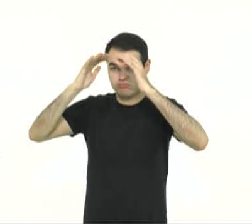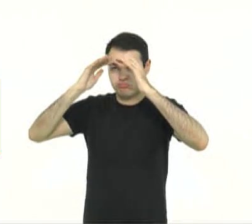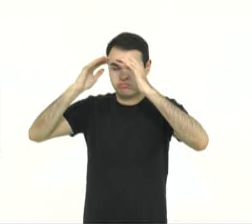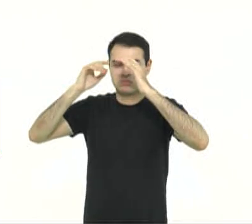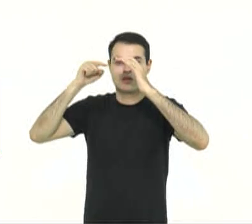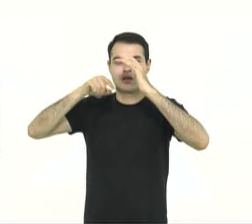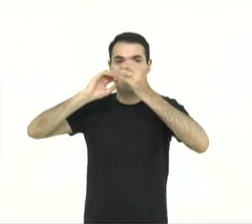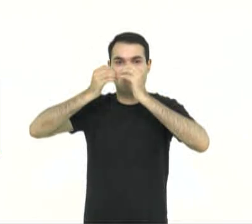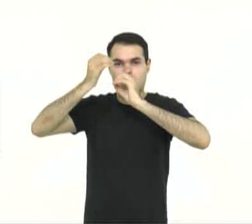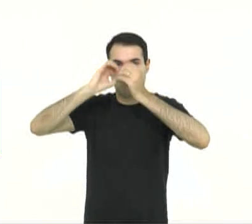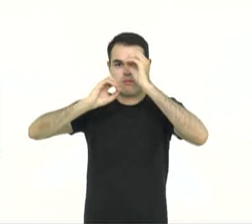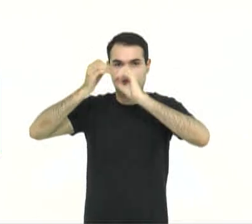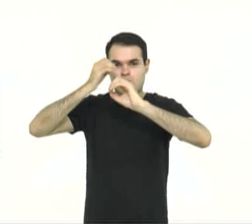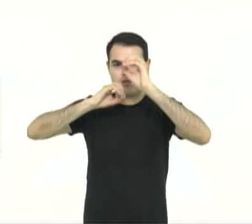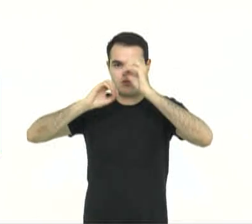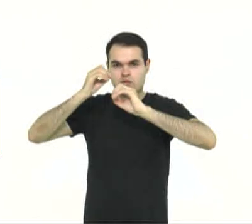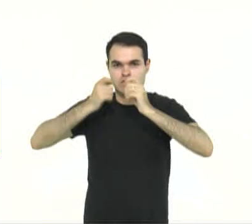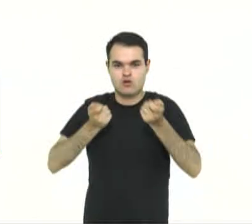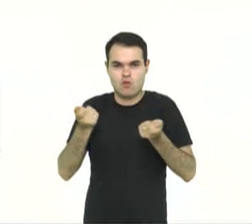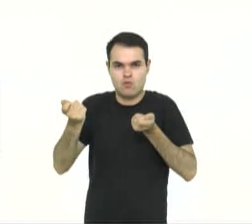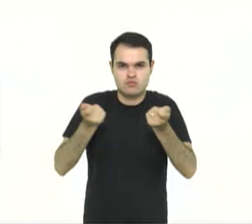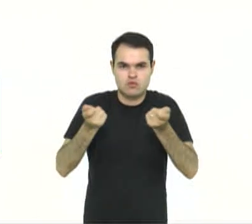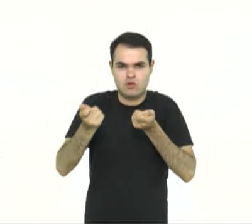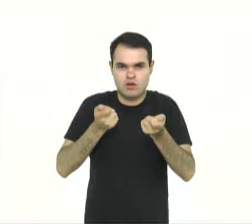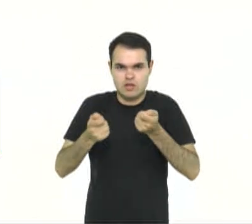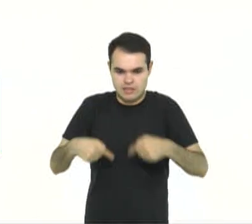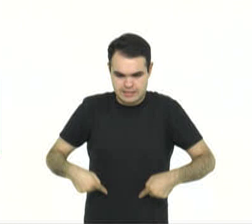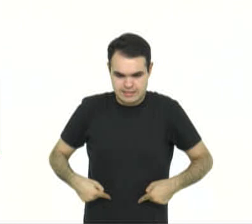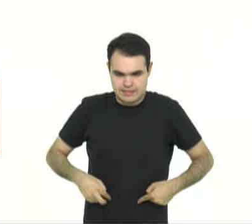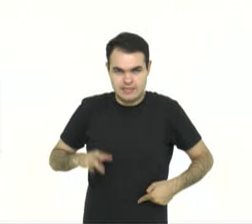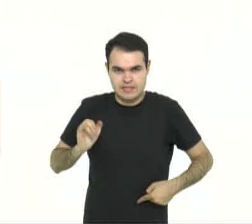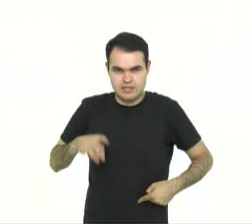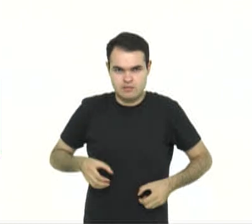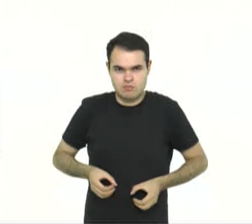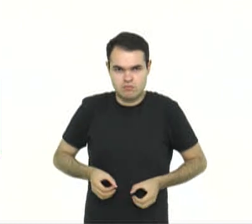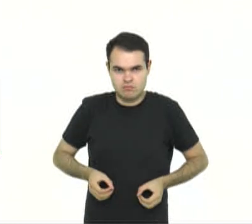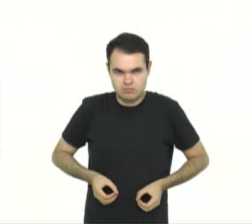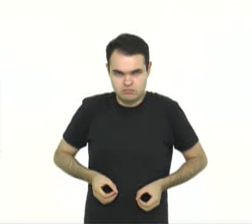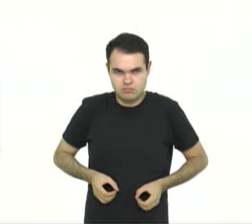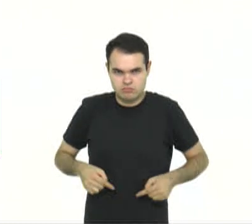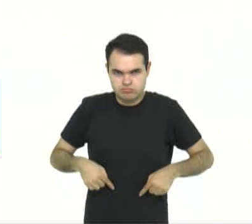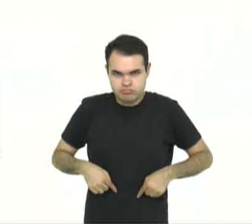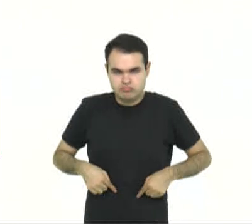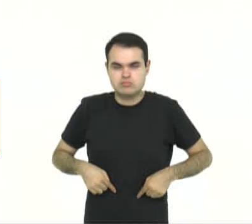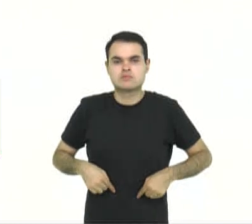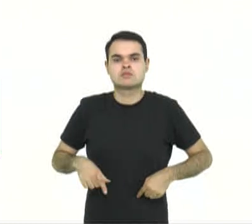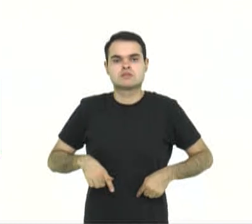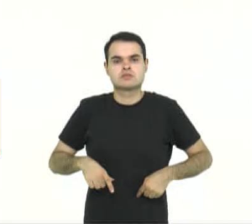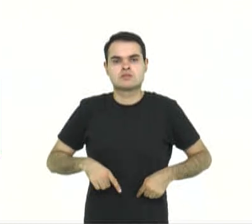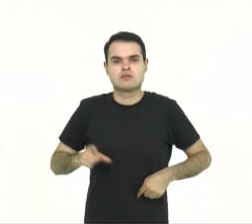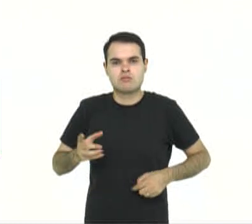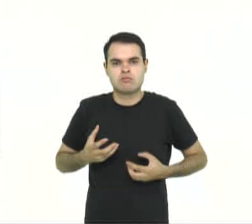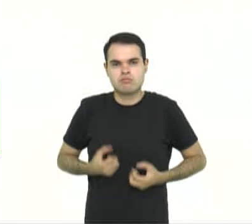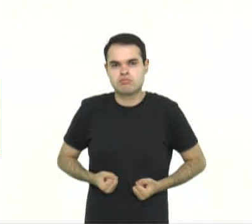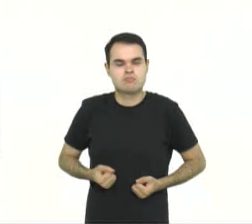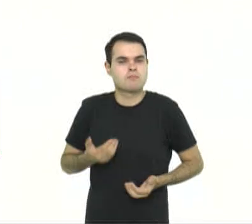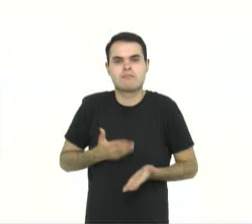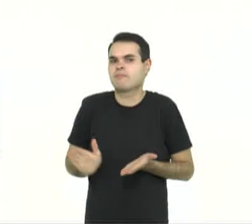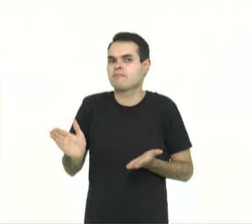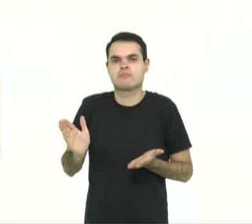hormônio que controla a absorção de água pelos rins. Com menos líquido absorvido, mais urina é eliminada. Tá?